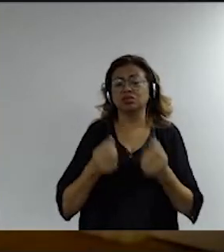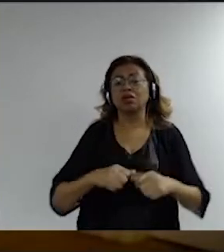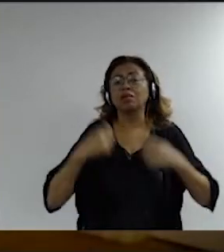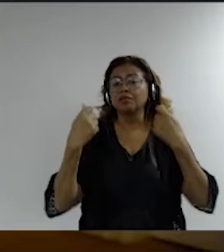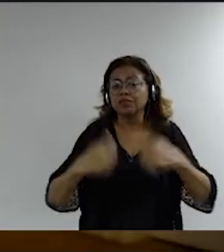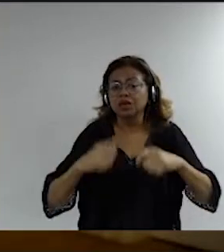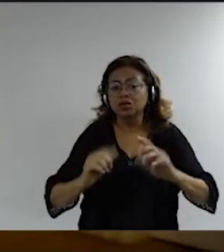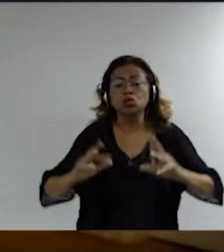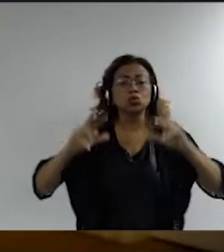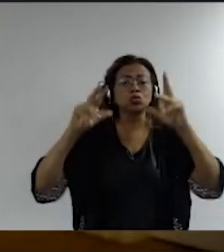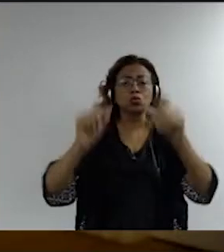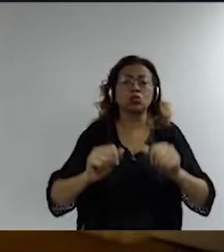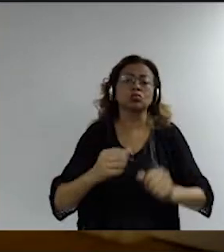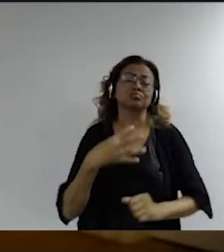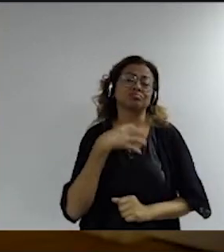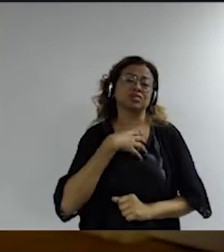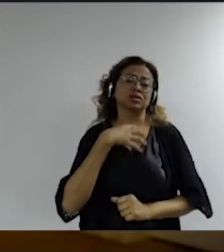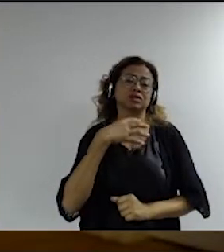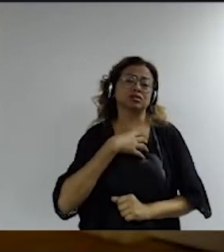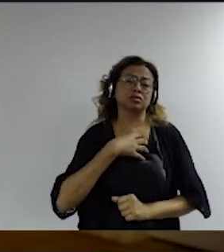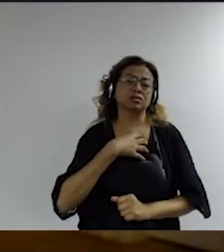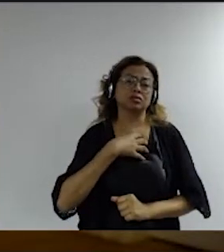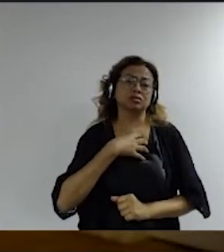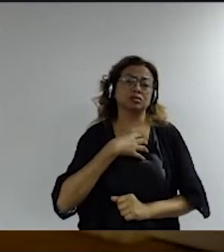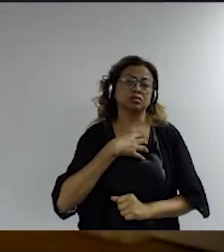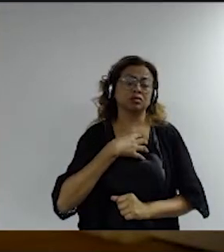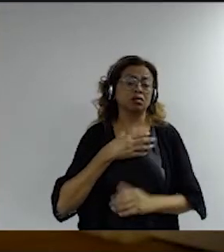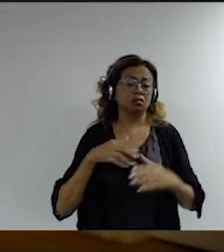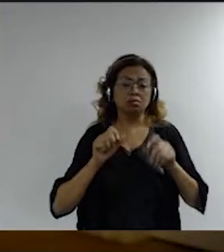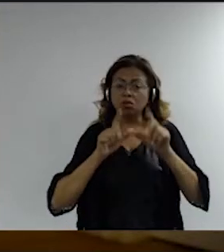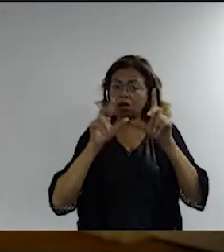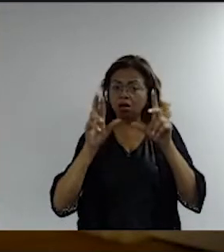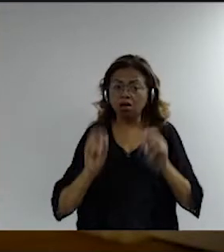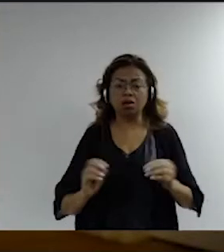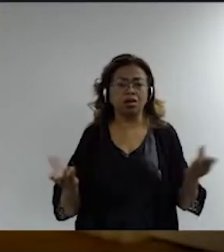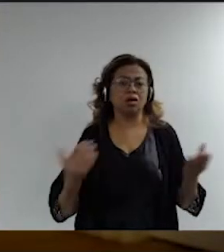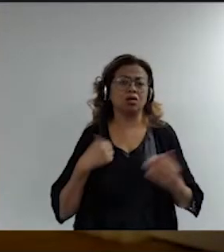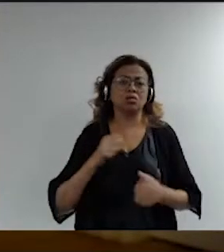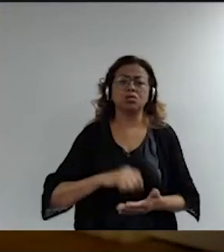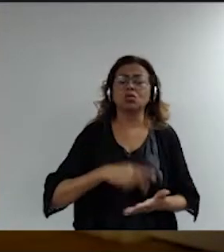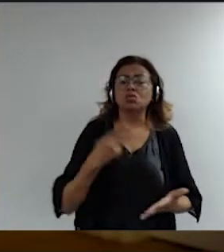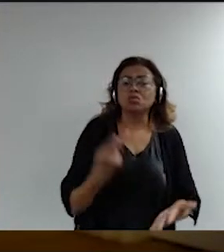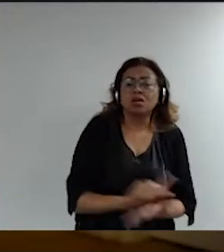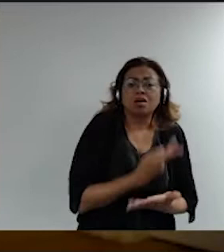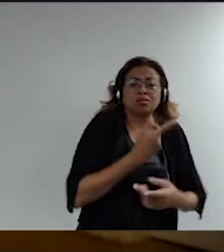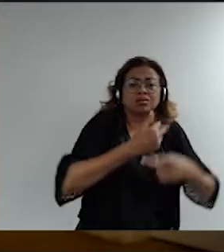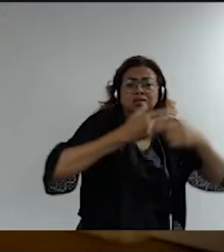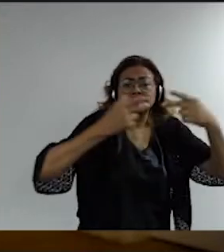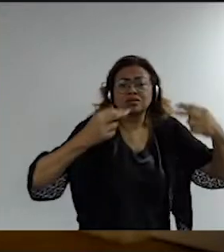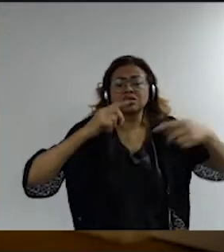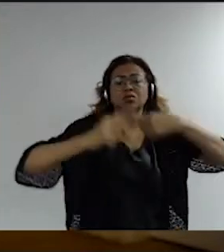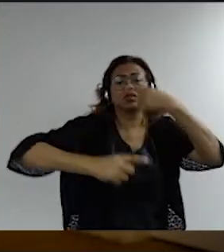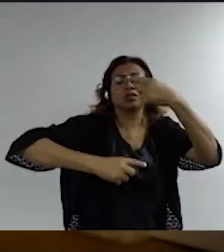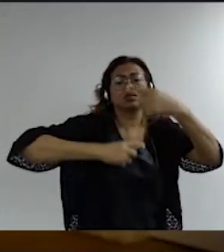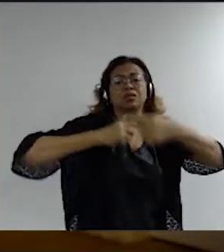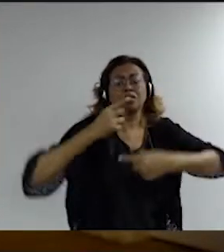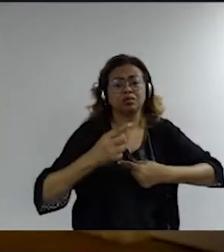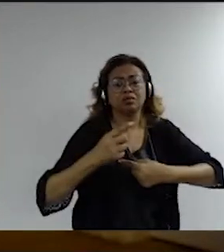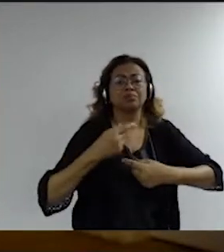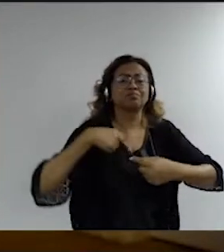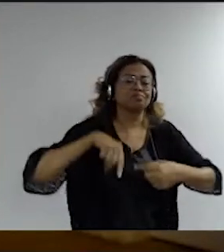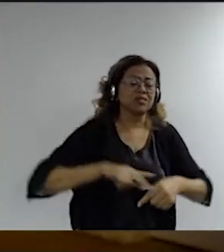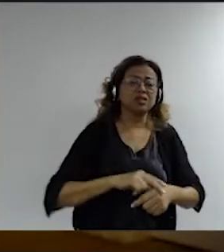todos estão a sentir, sem nenhuma sombra de dúvida, as consequências danosas de